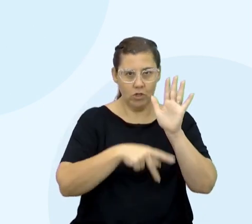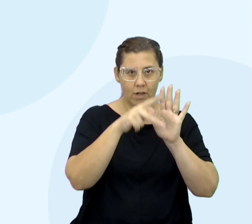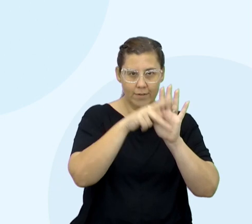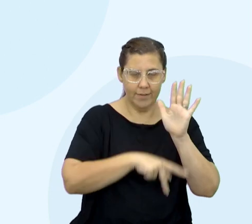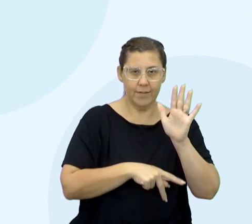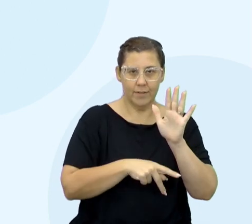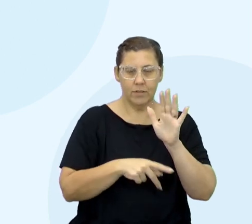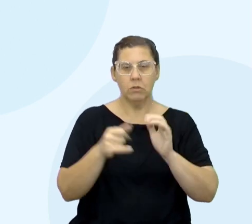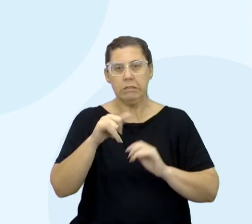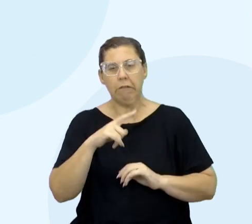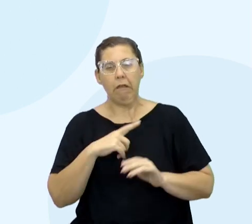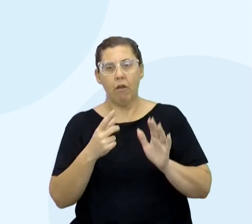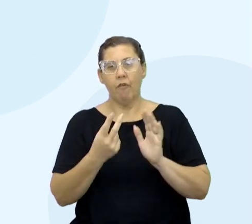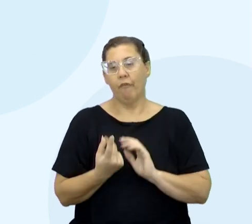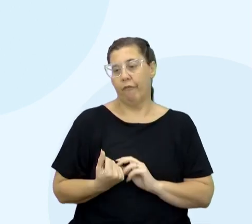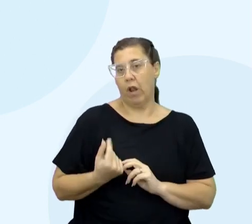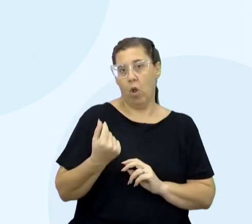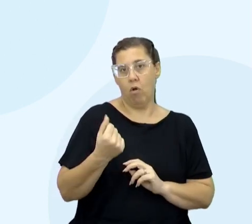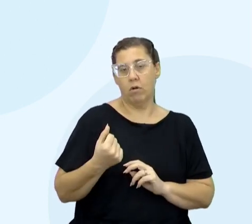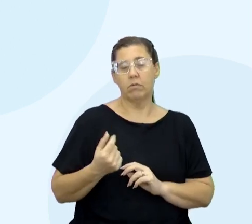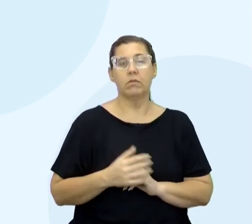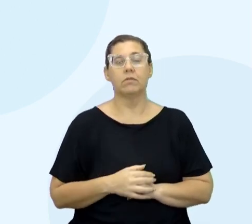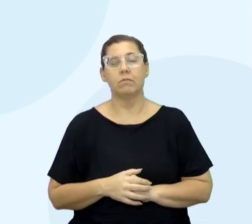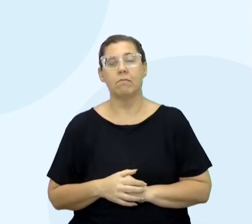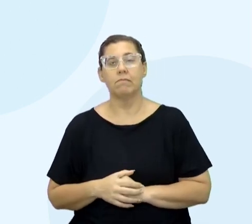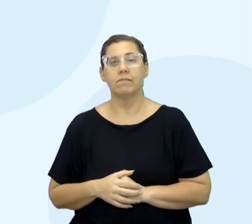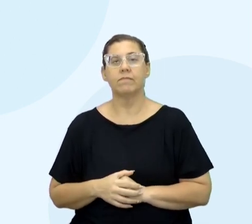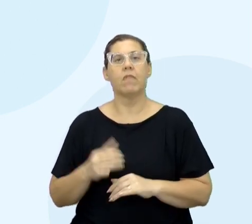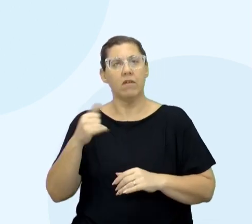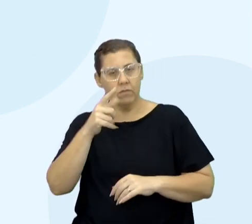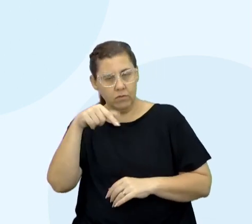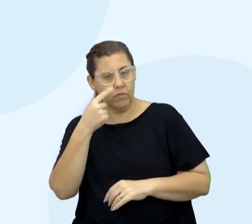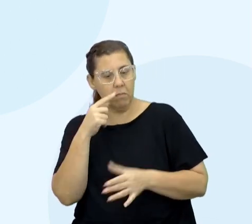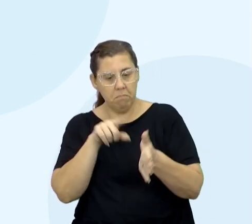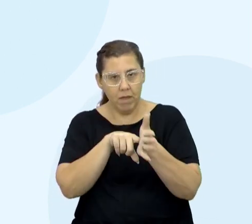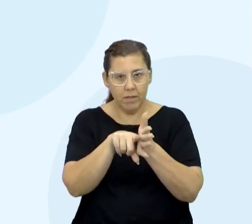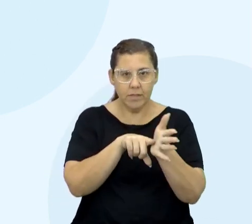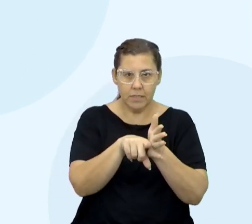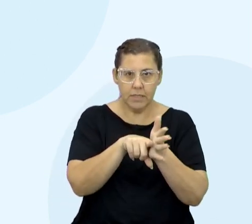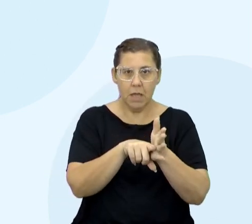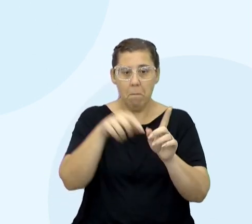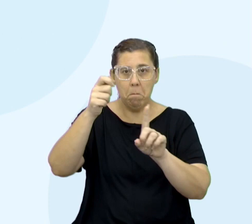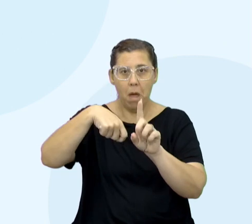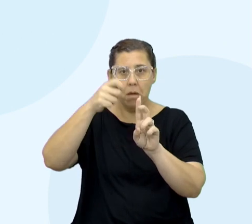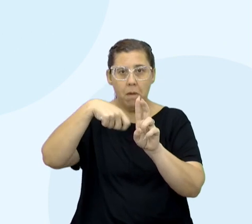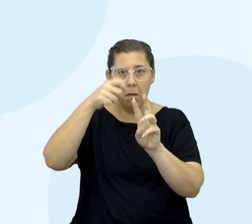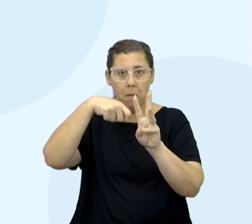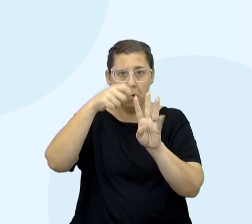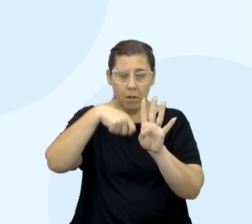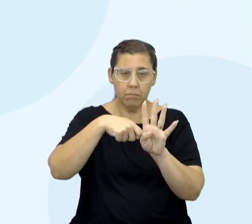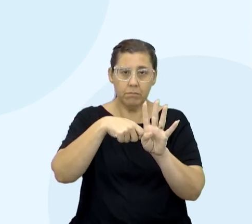vocês, também se tem algum valor financeiro ou não, vocês vão pesquisar isso por mês,